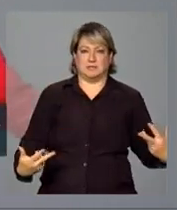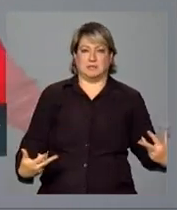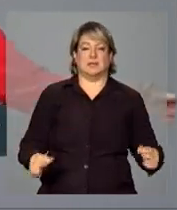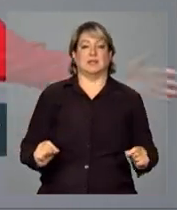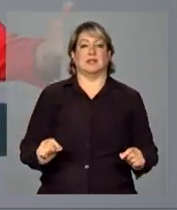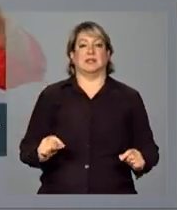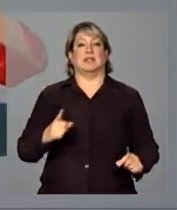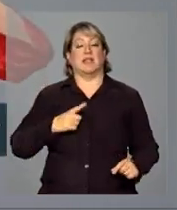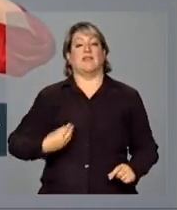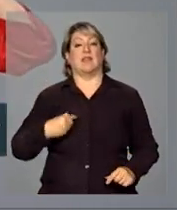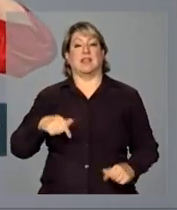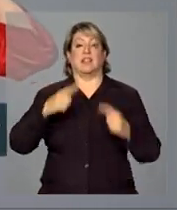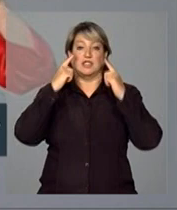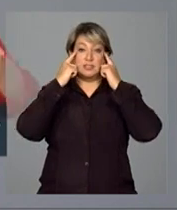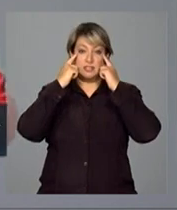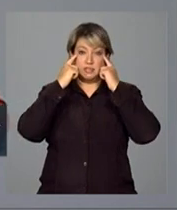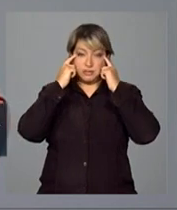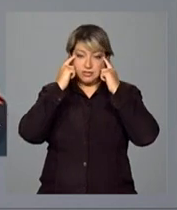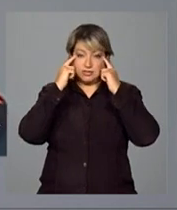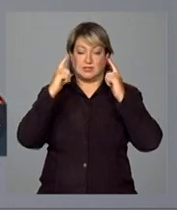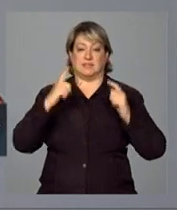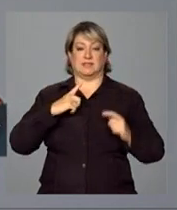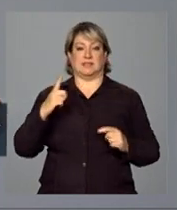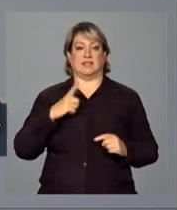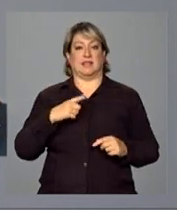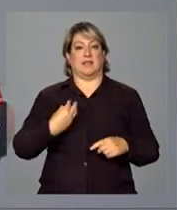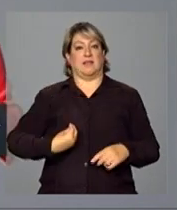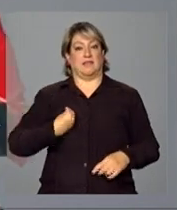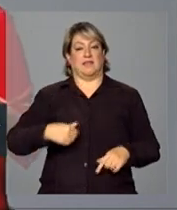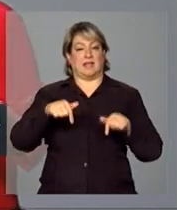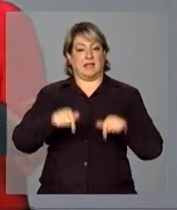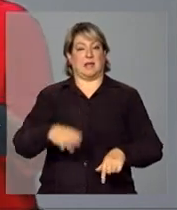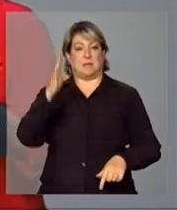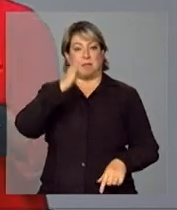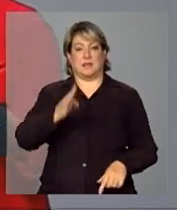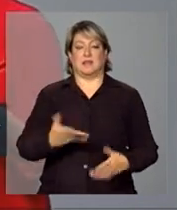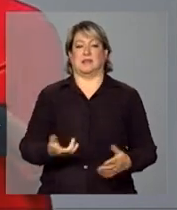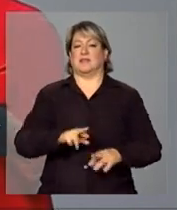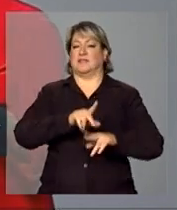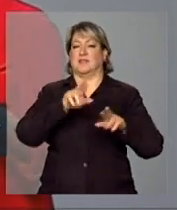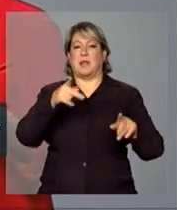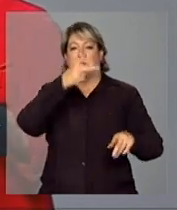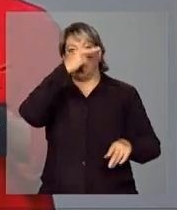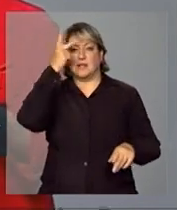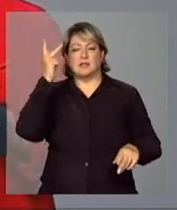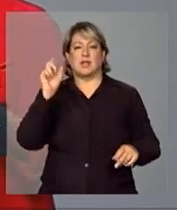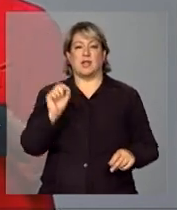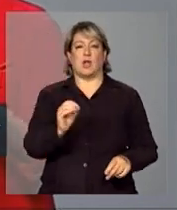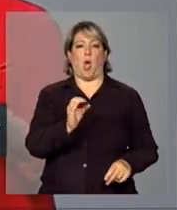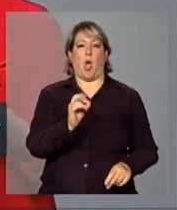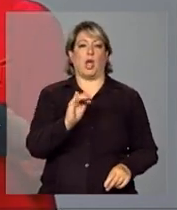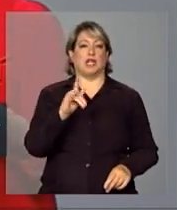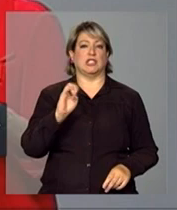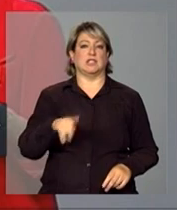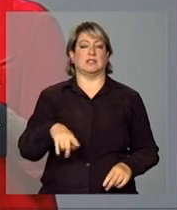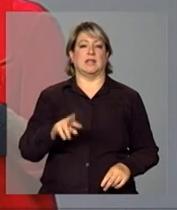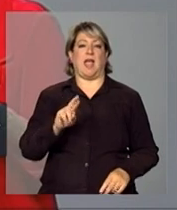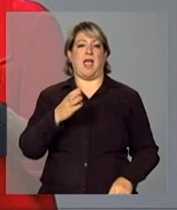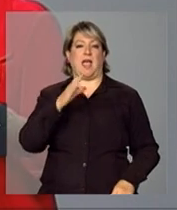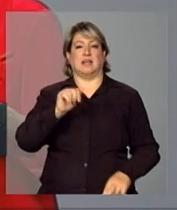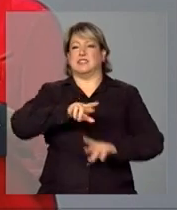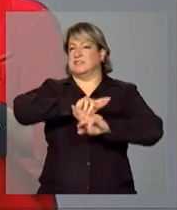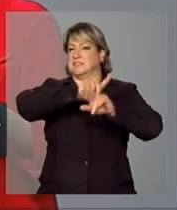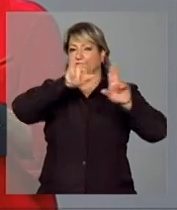aqui japoneses, convivem aqui pessoas das mais diferentes origens. E